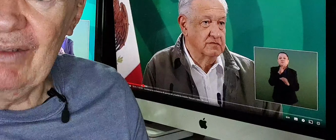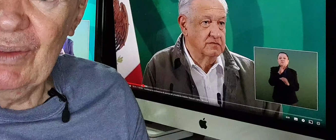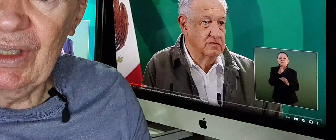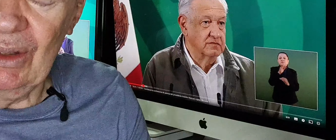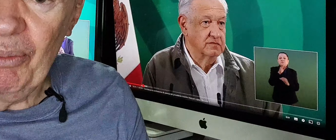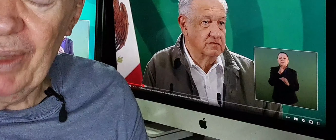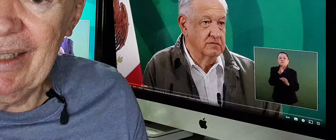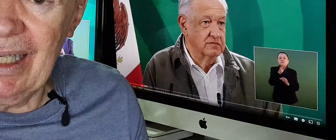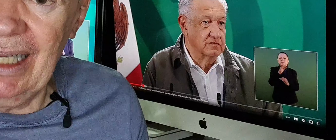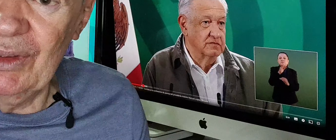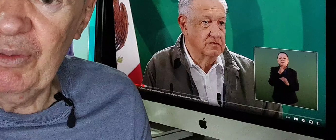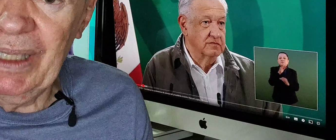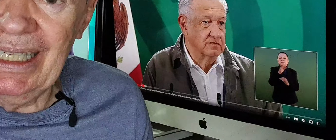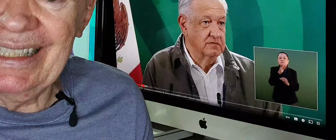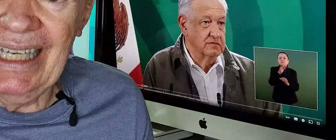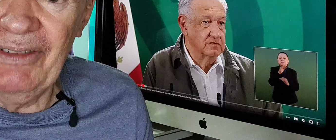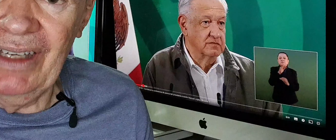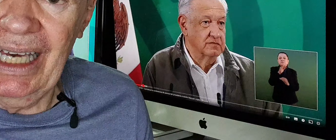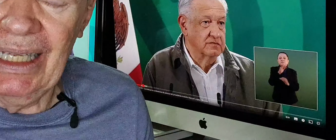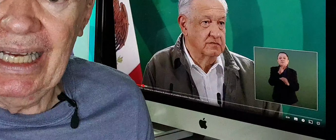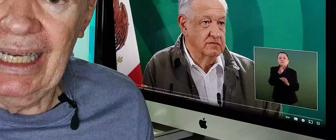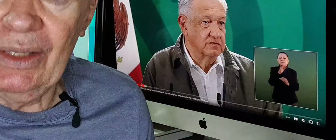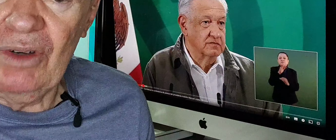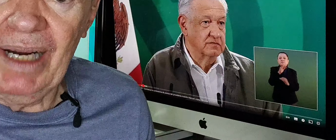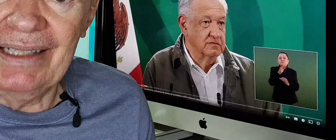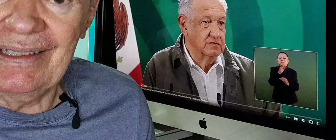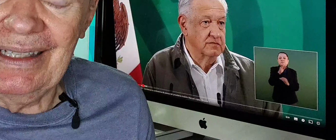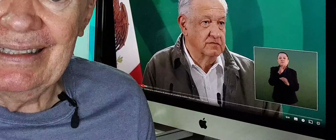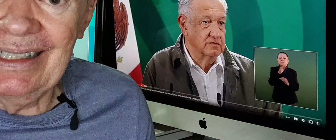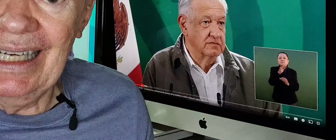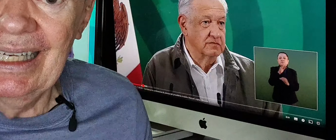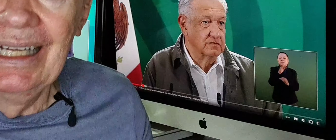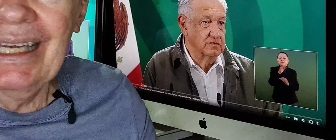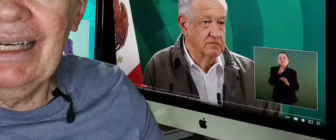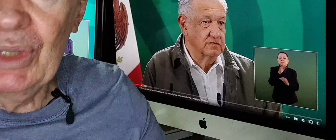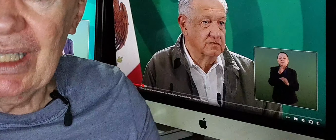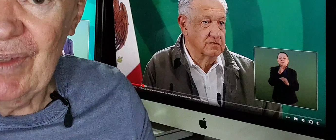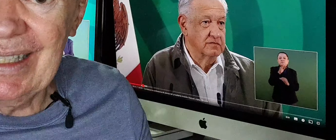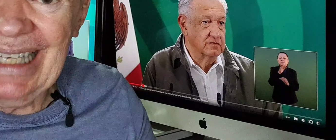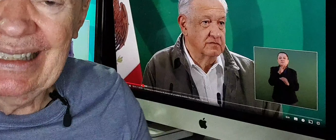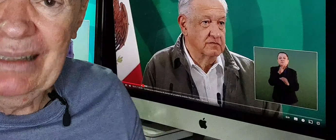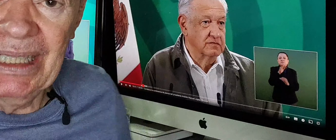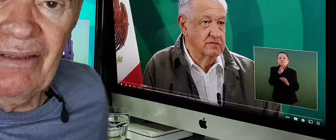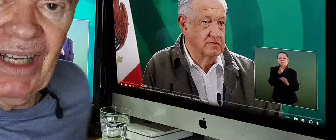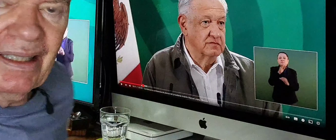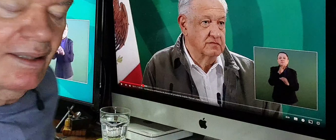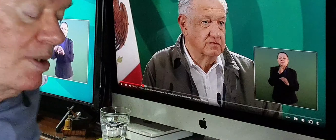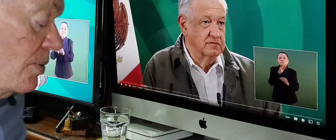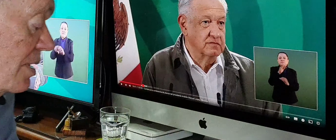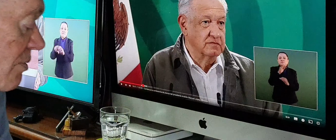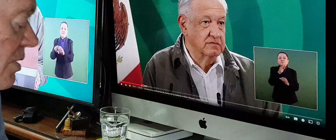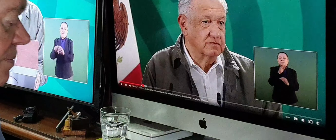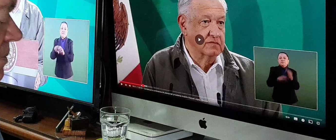preços que vinham sendo praticados pela CFE, na Eletrobras deles de lá, que era muitas vezes acima da